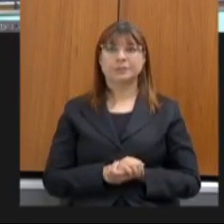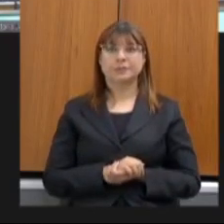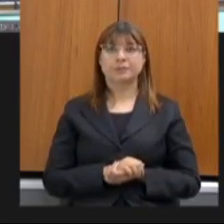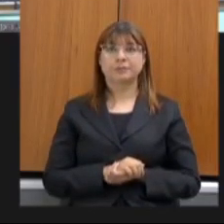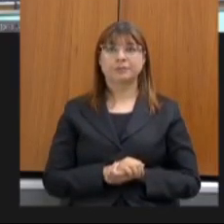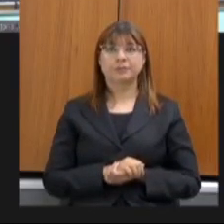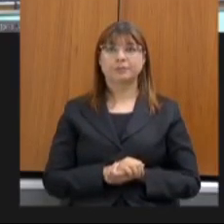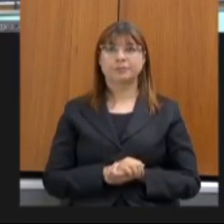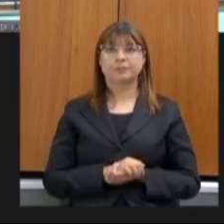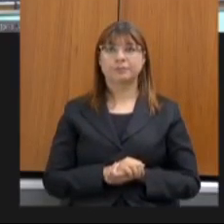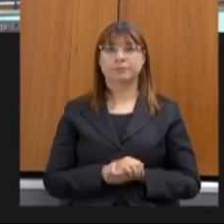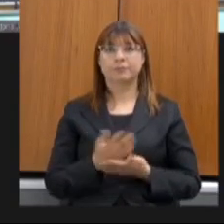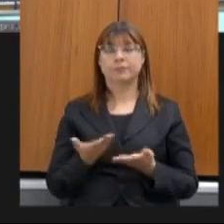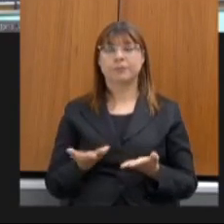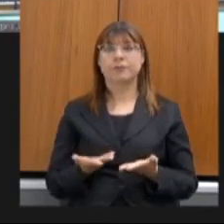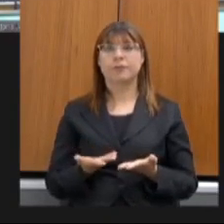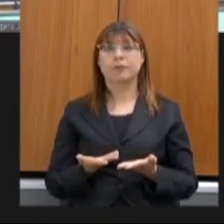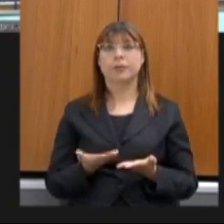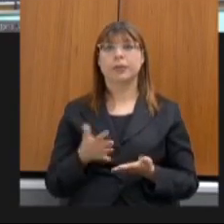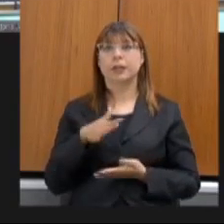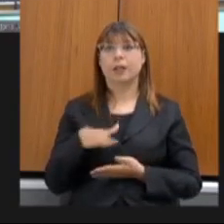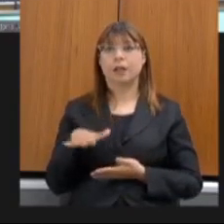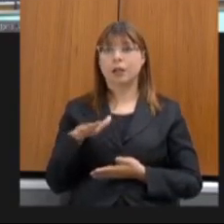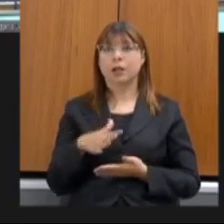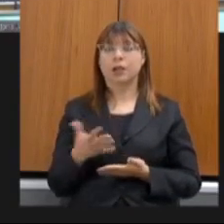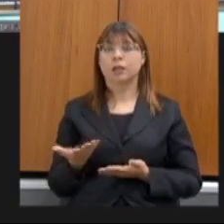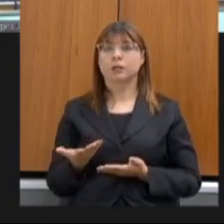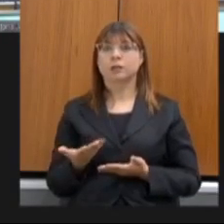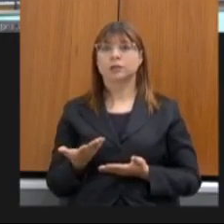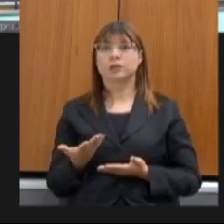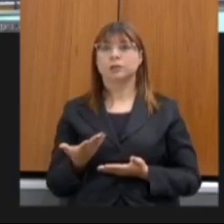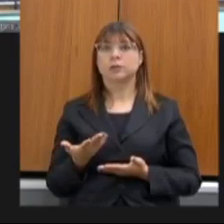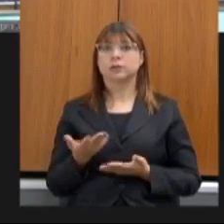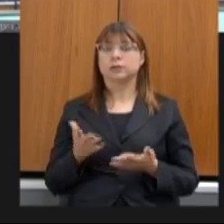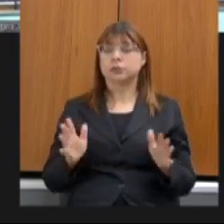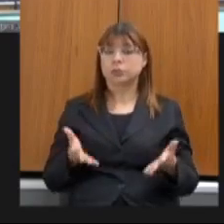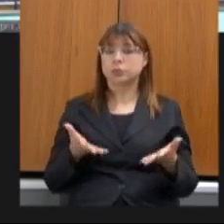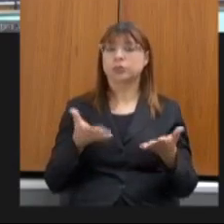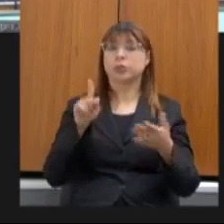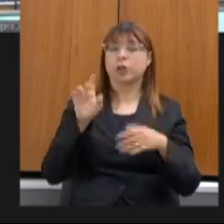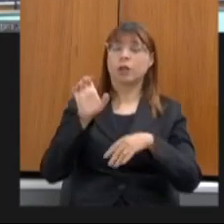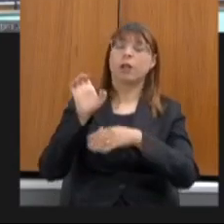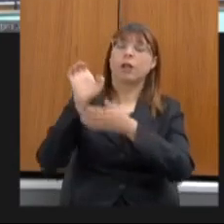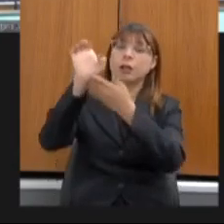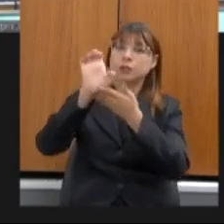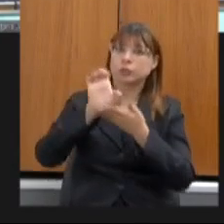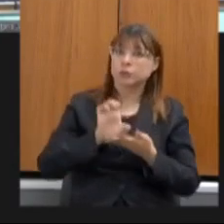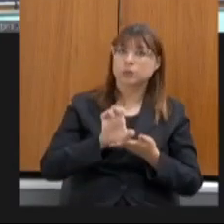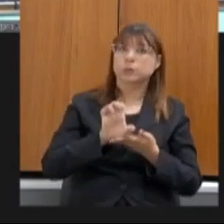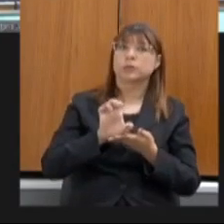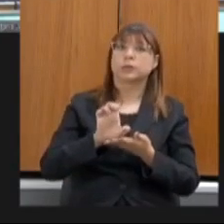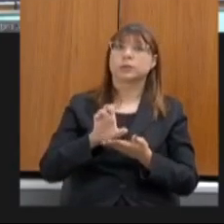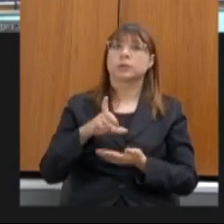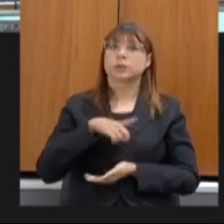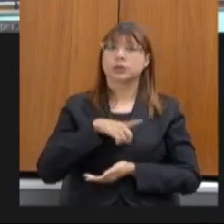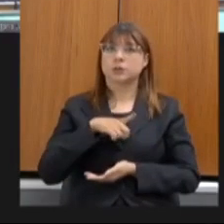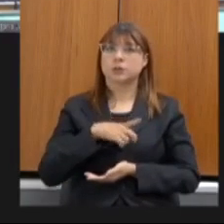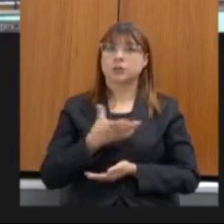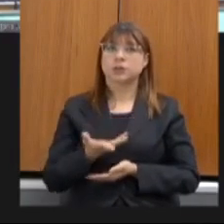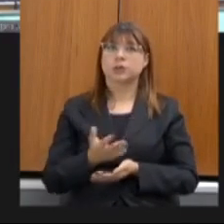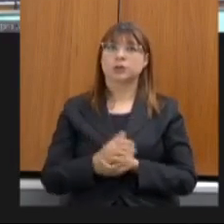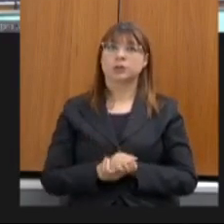atração de investimentos e depois da na promoção de exportação nós temos aí o Polo apícola